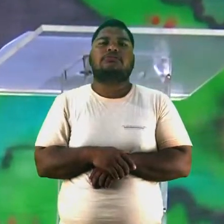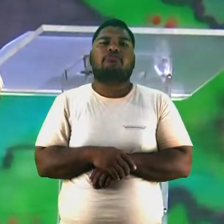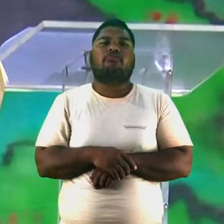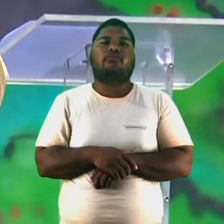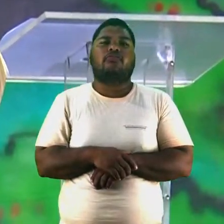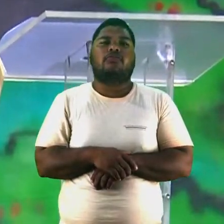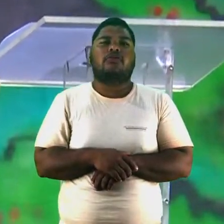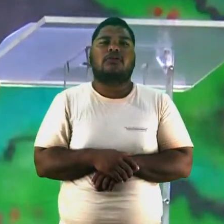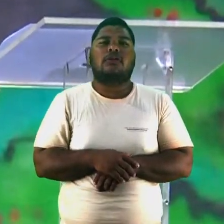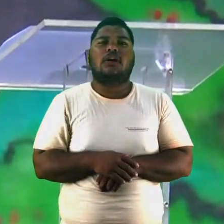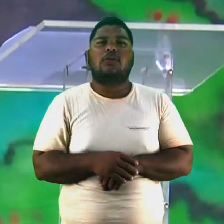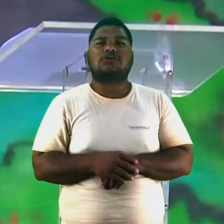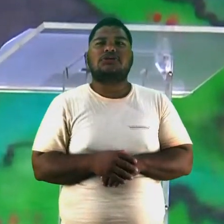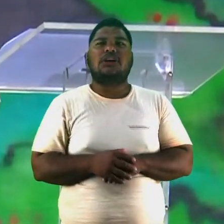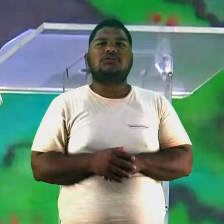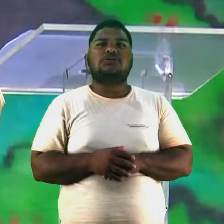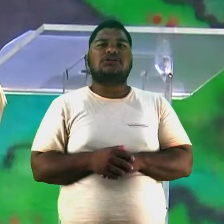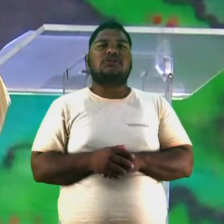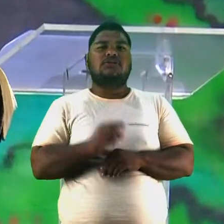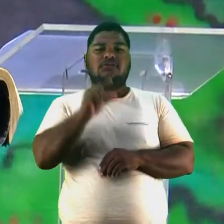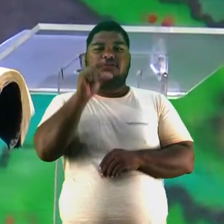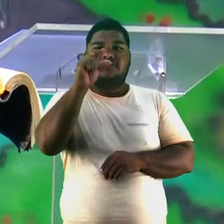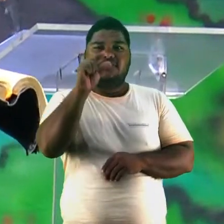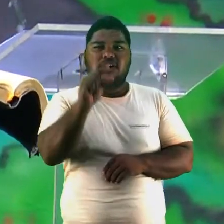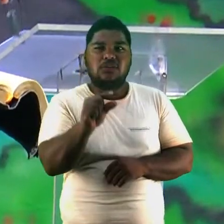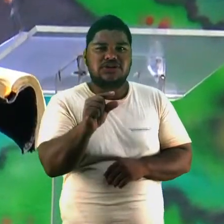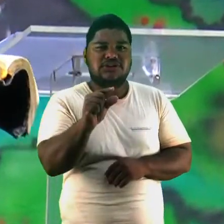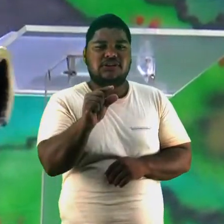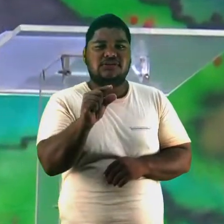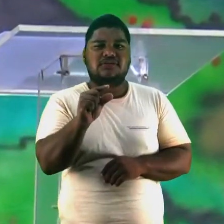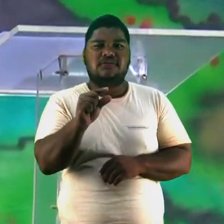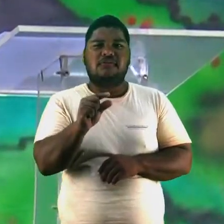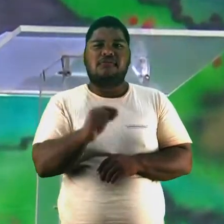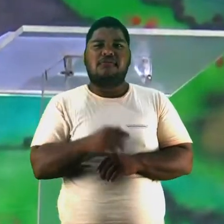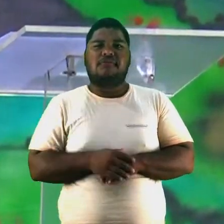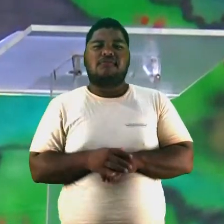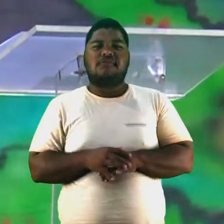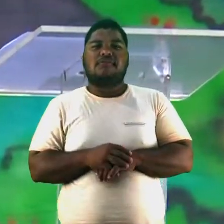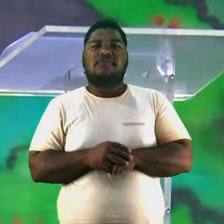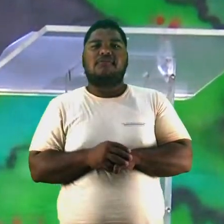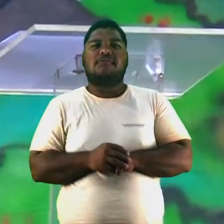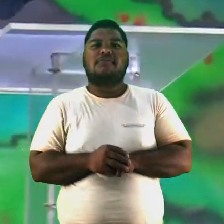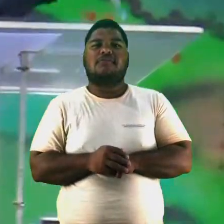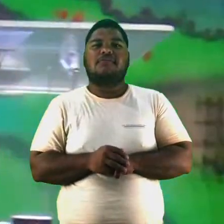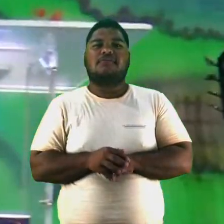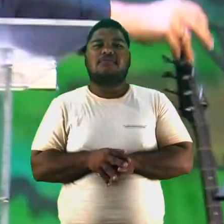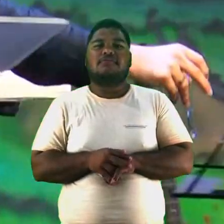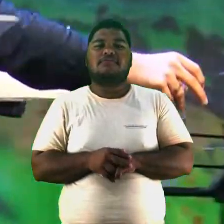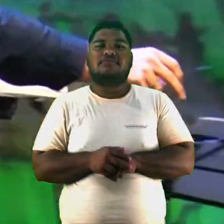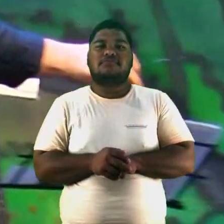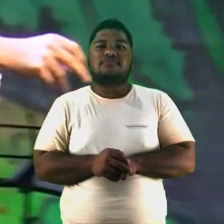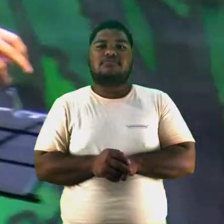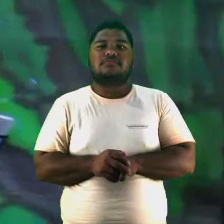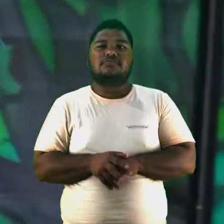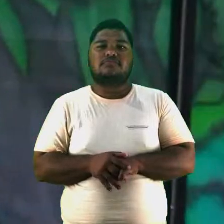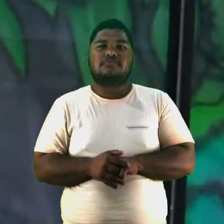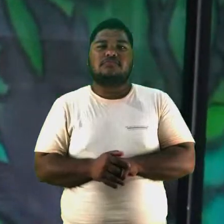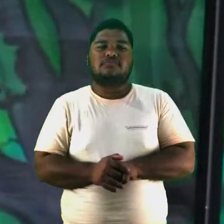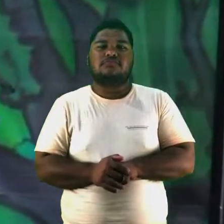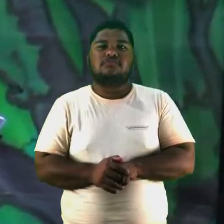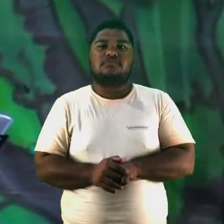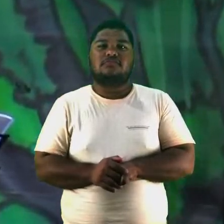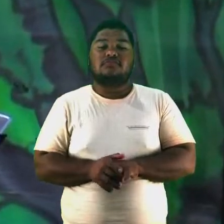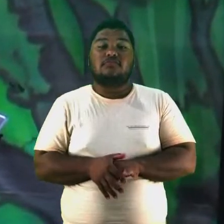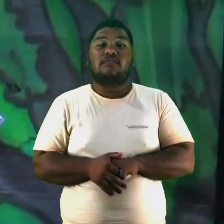1. E nós aplicamos esses conceitos bíblicos desse livro, porque são conceitos bíblicos